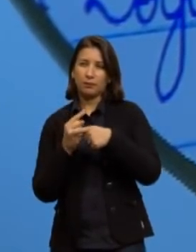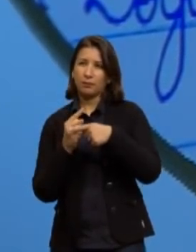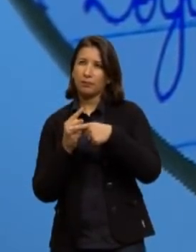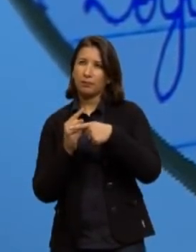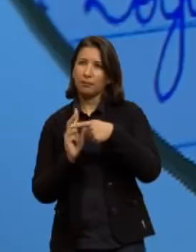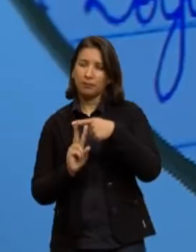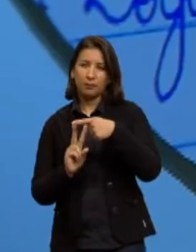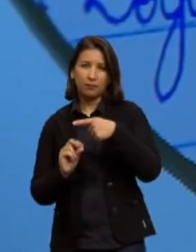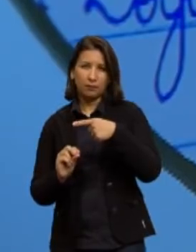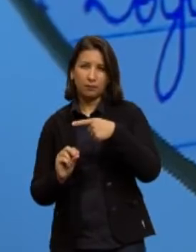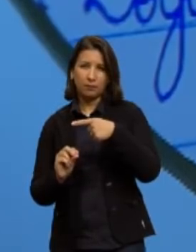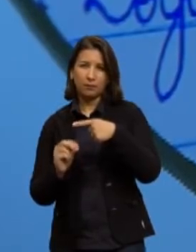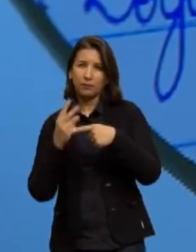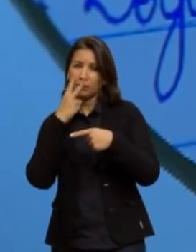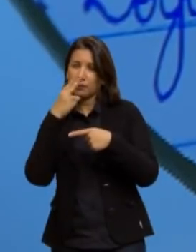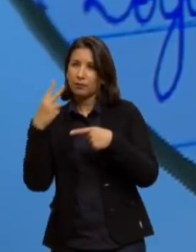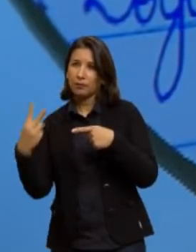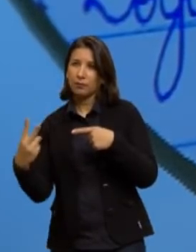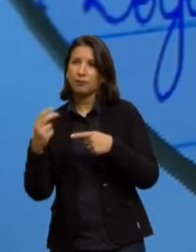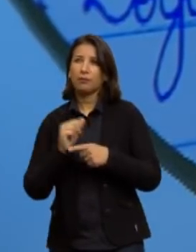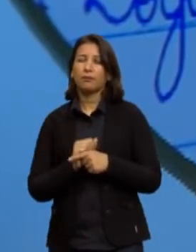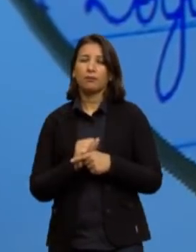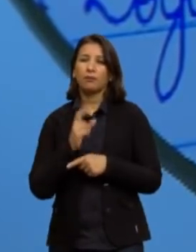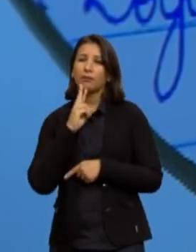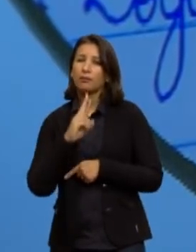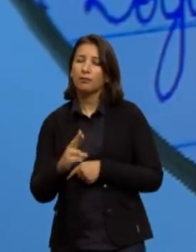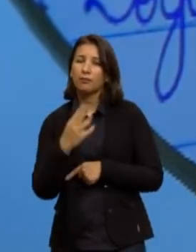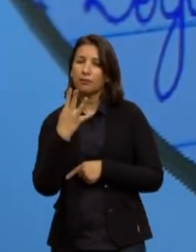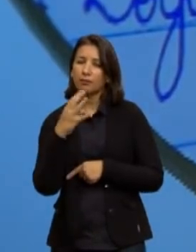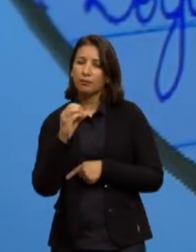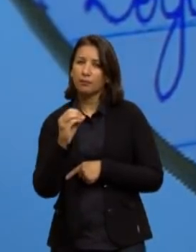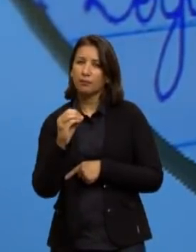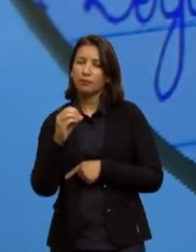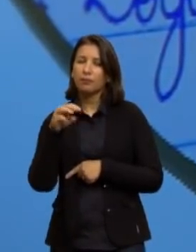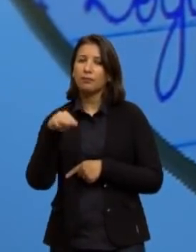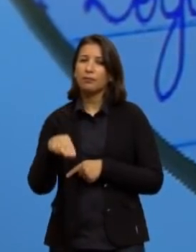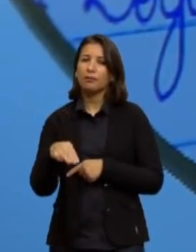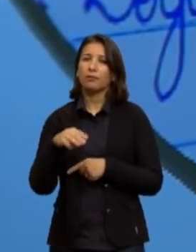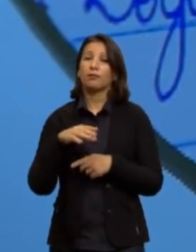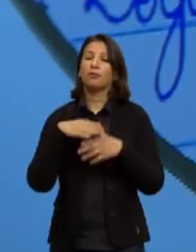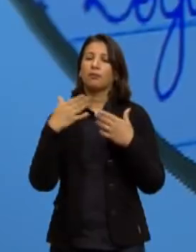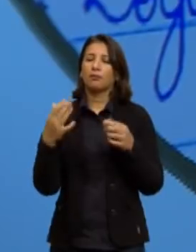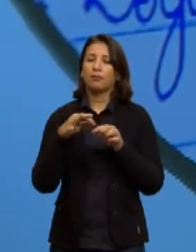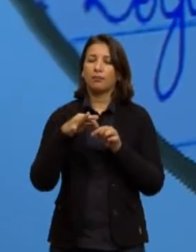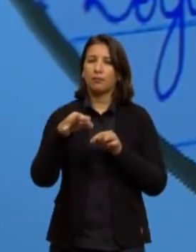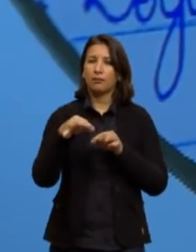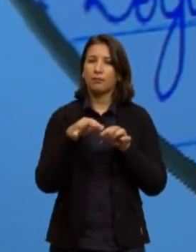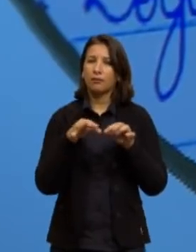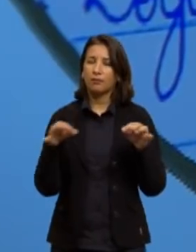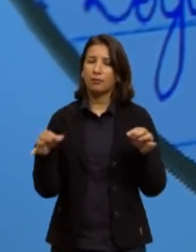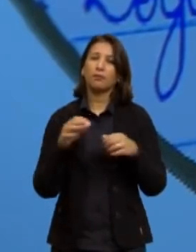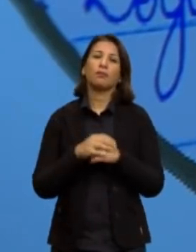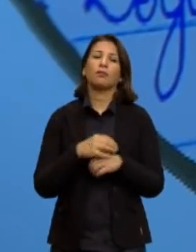vezes um v2x 20 40 certo então as medidas são 80